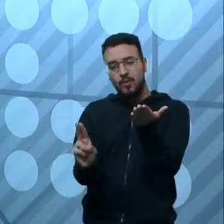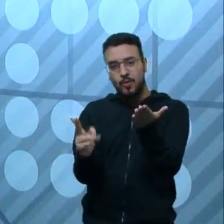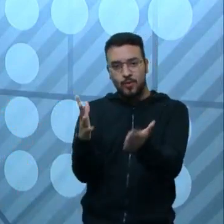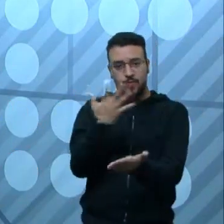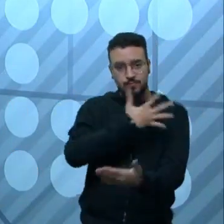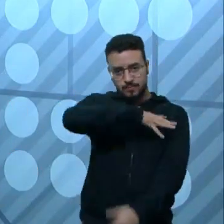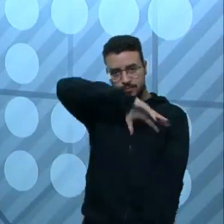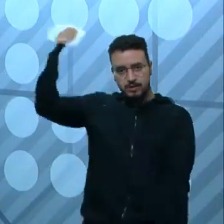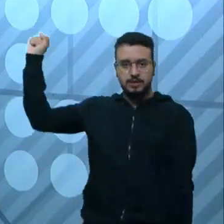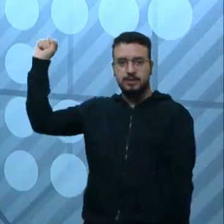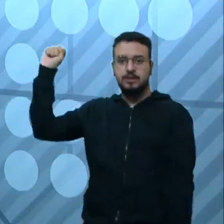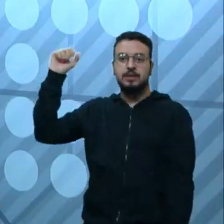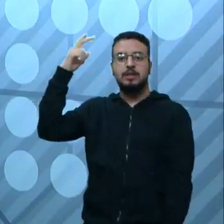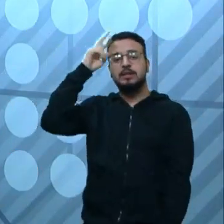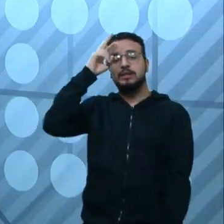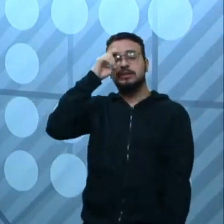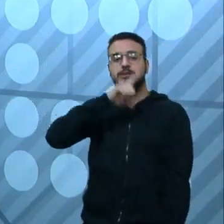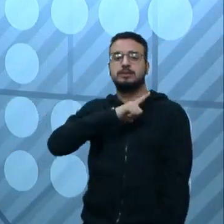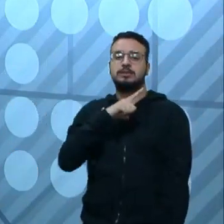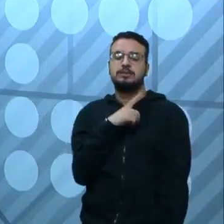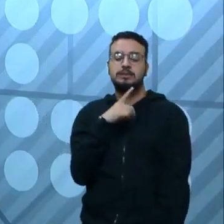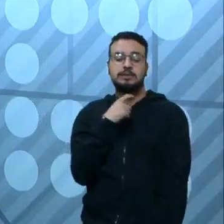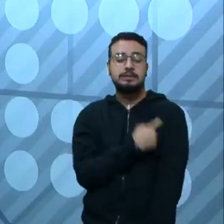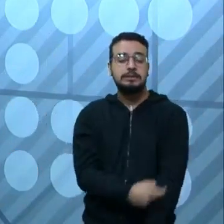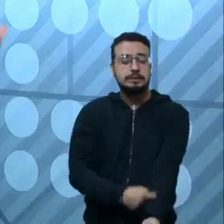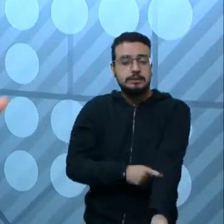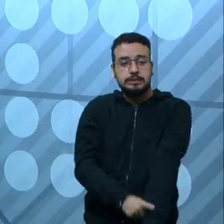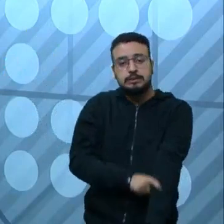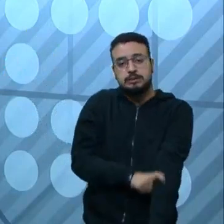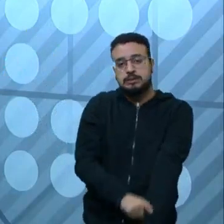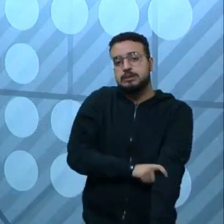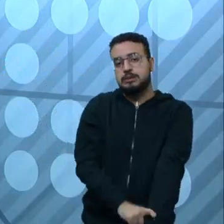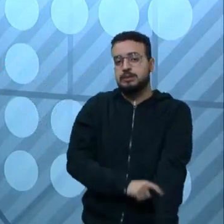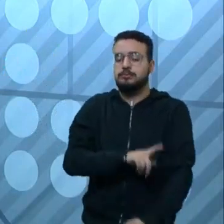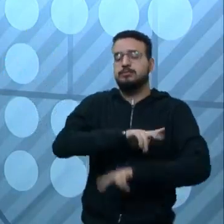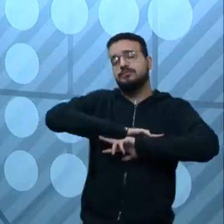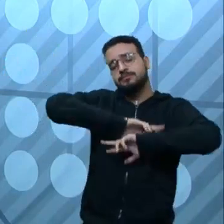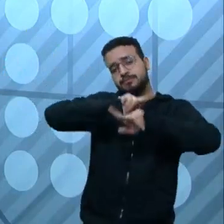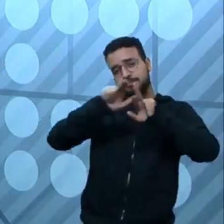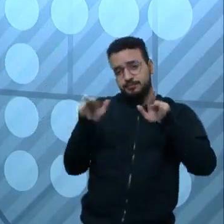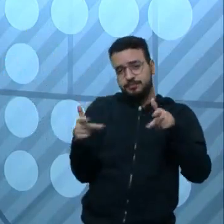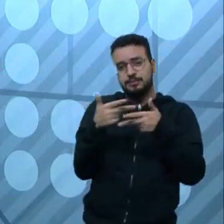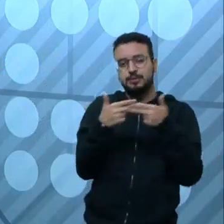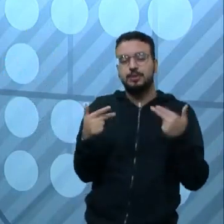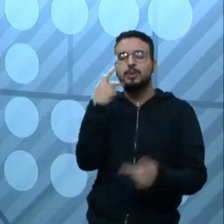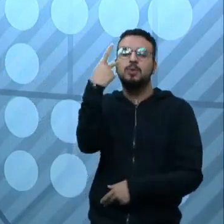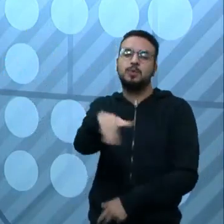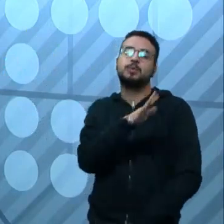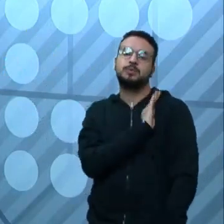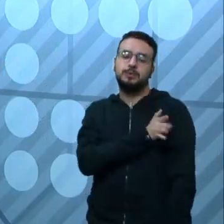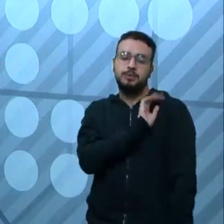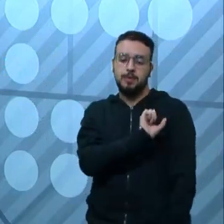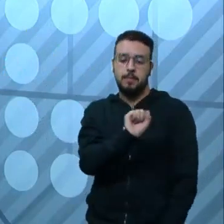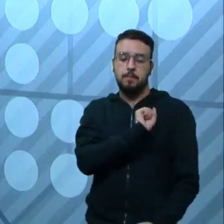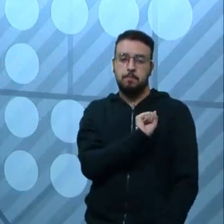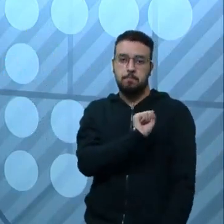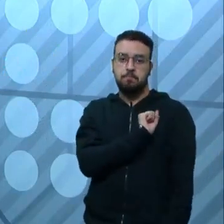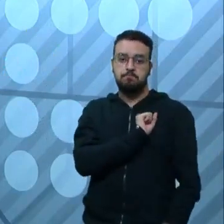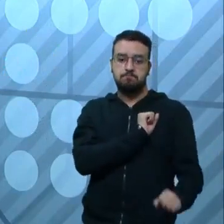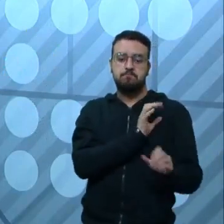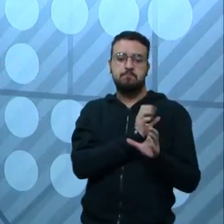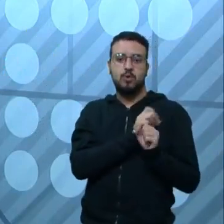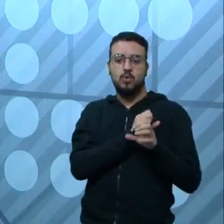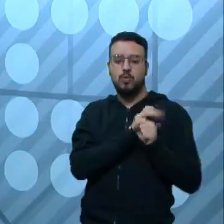muito nervoso, tá? Enfim, diversas situações que aí sua frequência cardíaca altera, mas quem controla